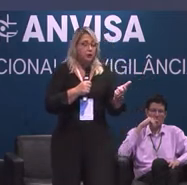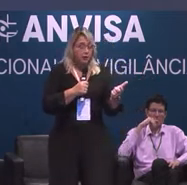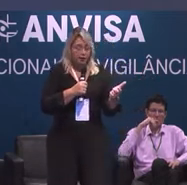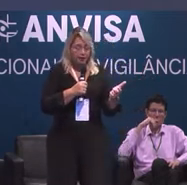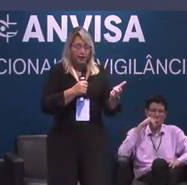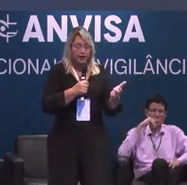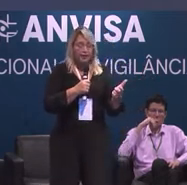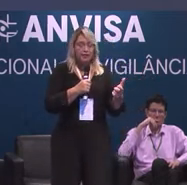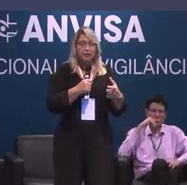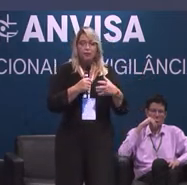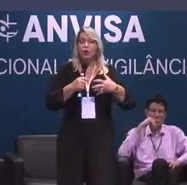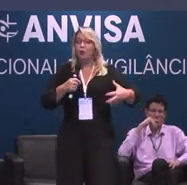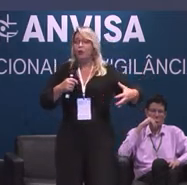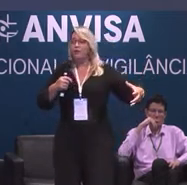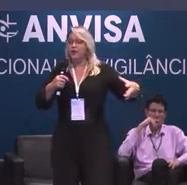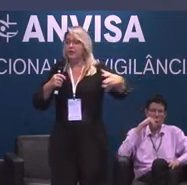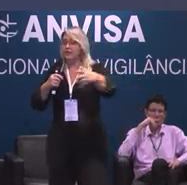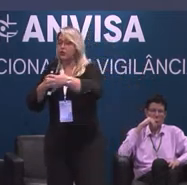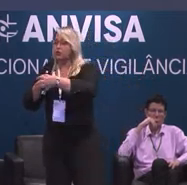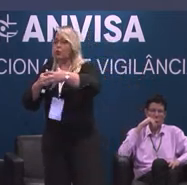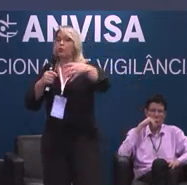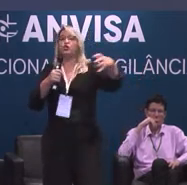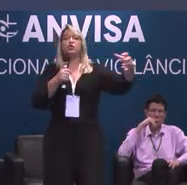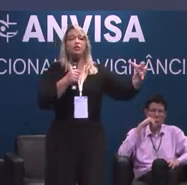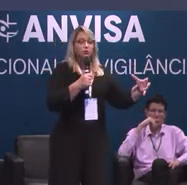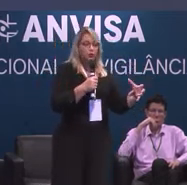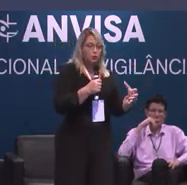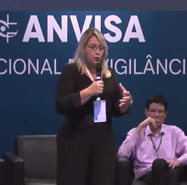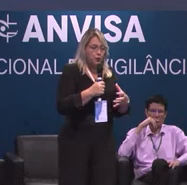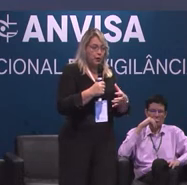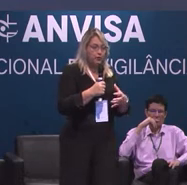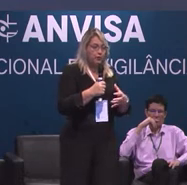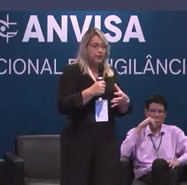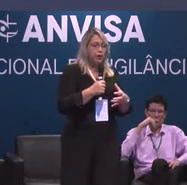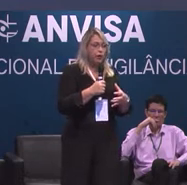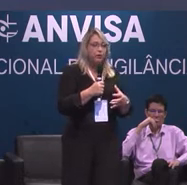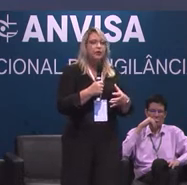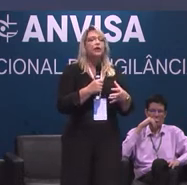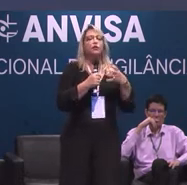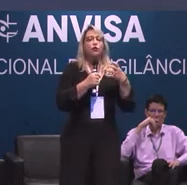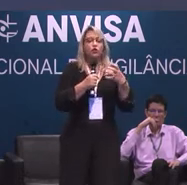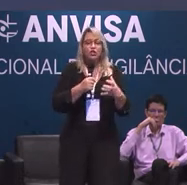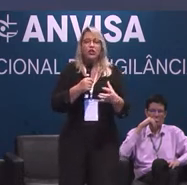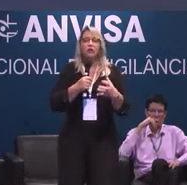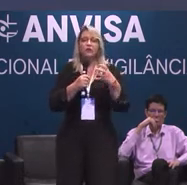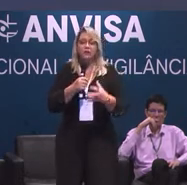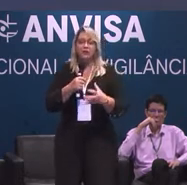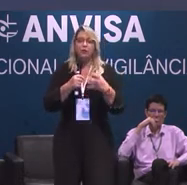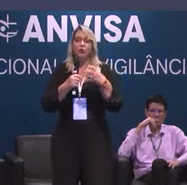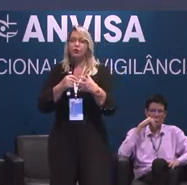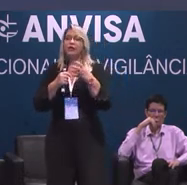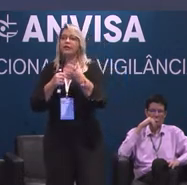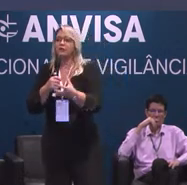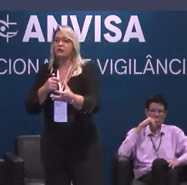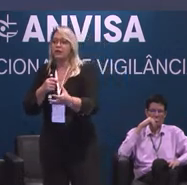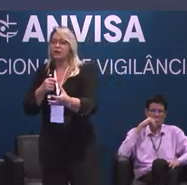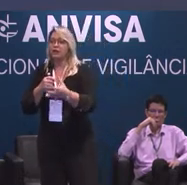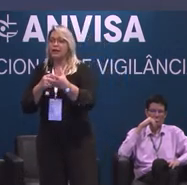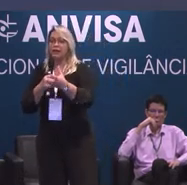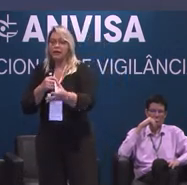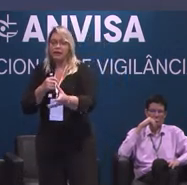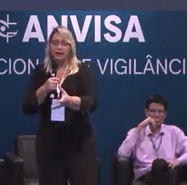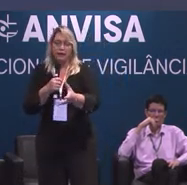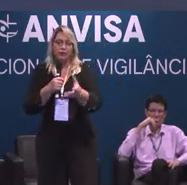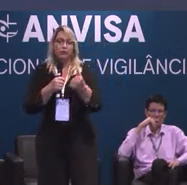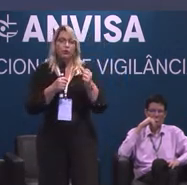monitoramento e avaliação, uma vez isso constando no nosso plano de saúde, nós temos, sim, como direcionalizar